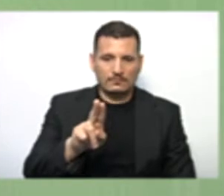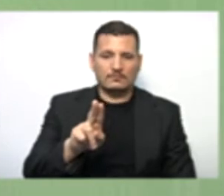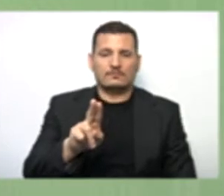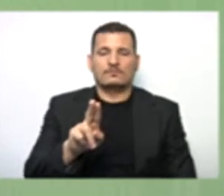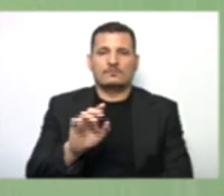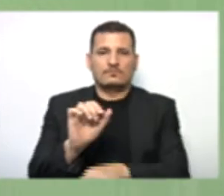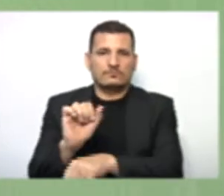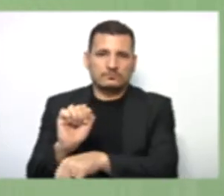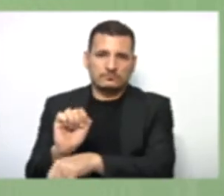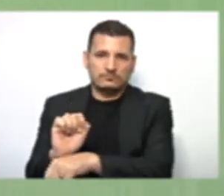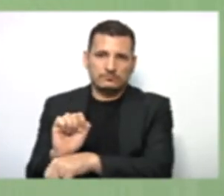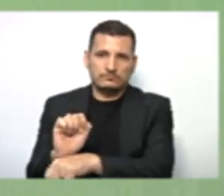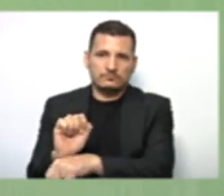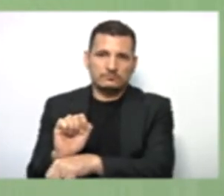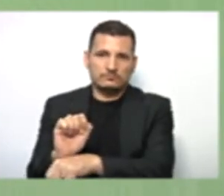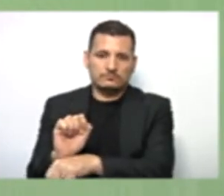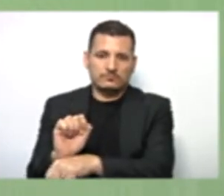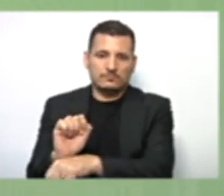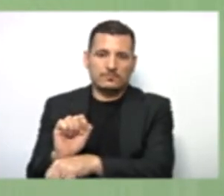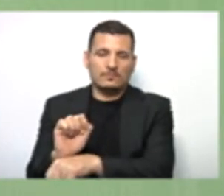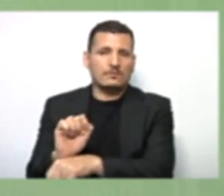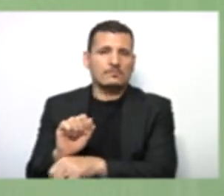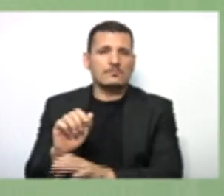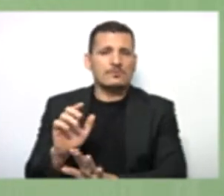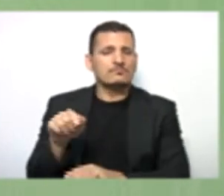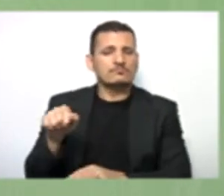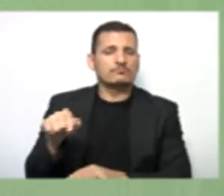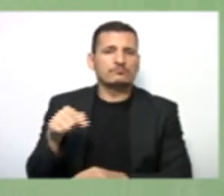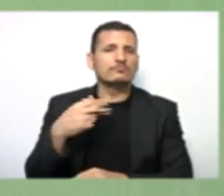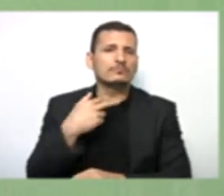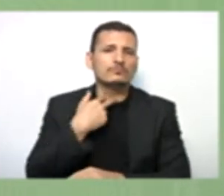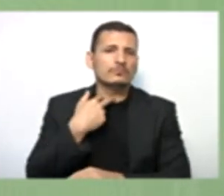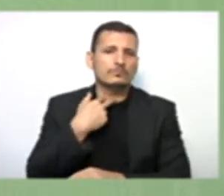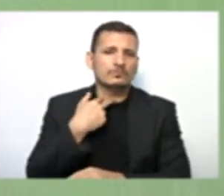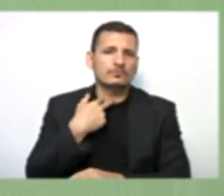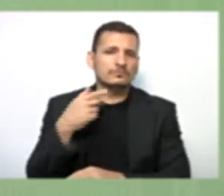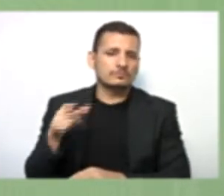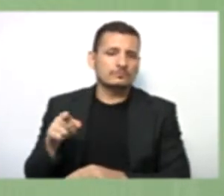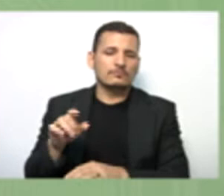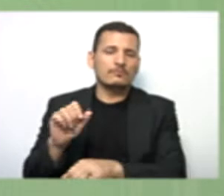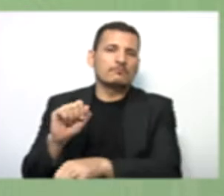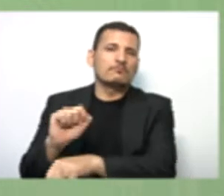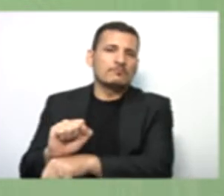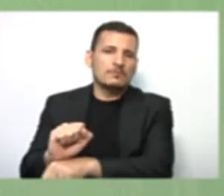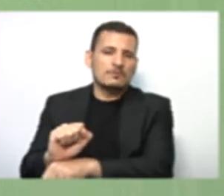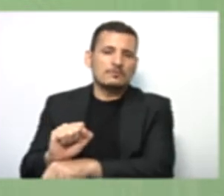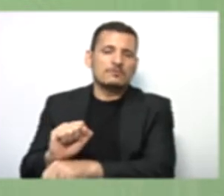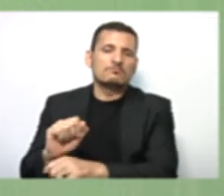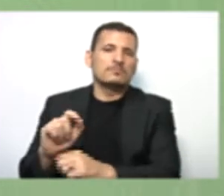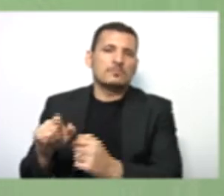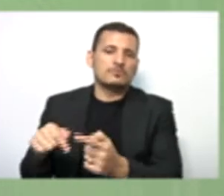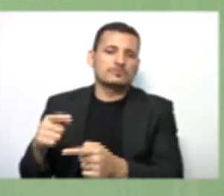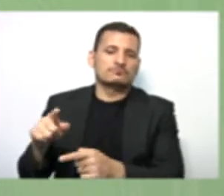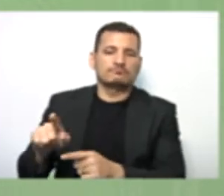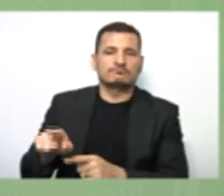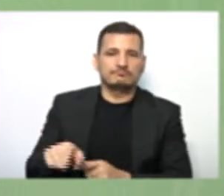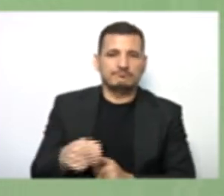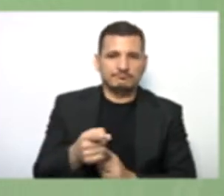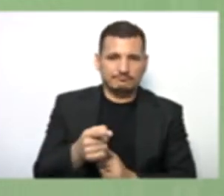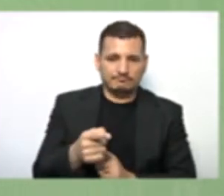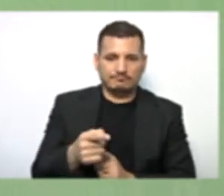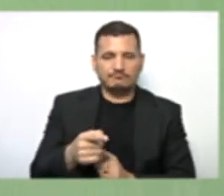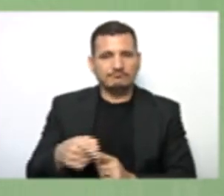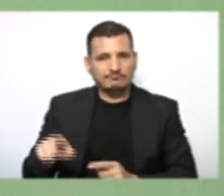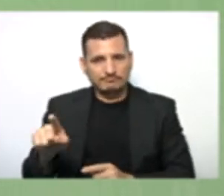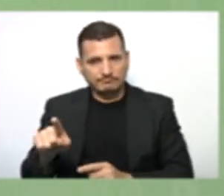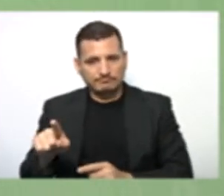paralisação por algum motivo, e ele não pode simplesmente, estava em espera, vou para a execução. Isso ele não pode fazer.